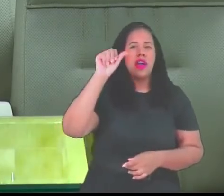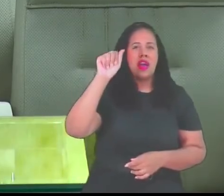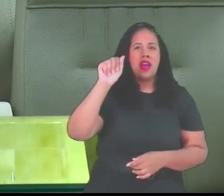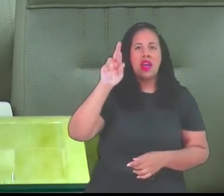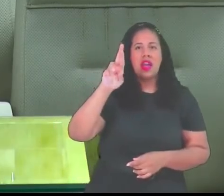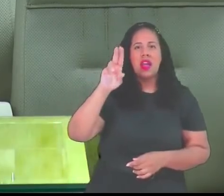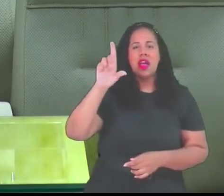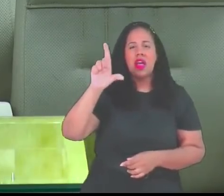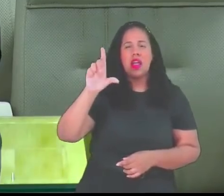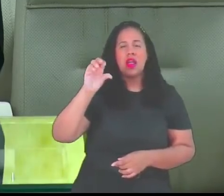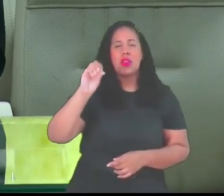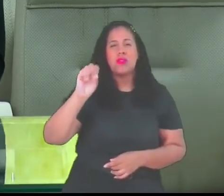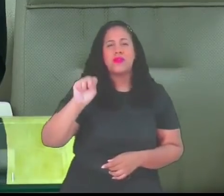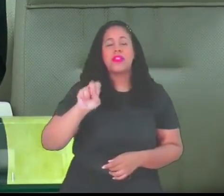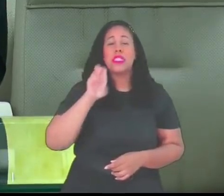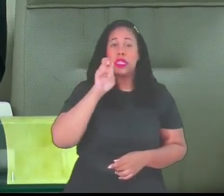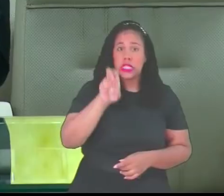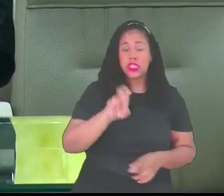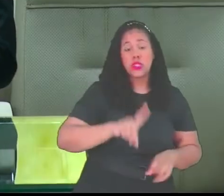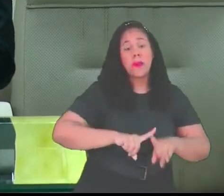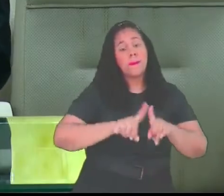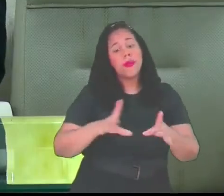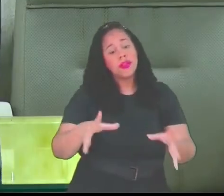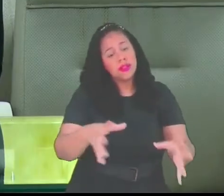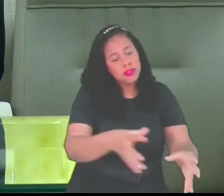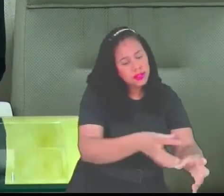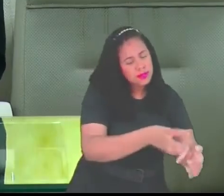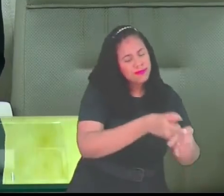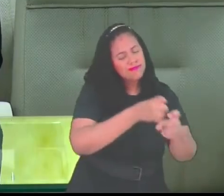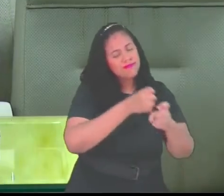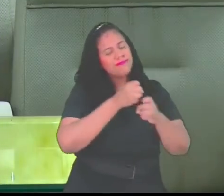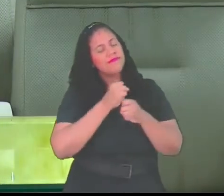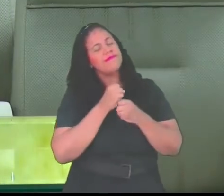mas acolhido por Frederico da Saxônia.